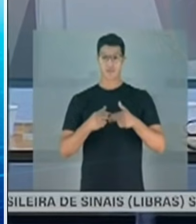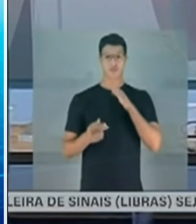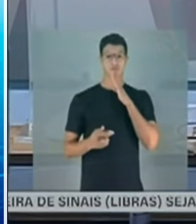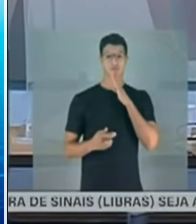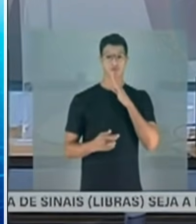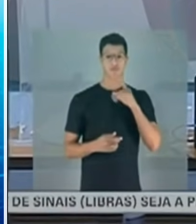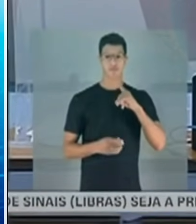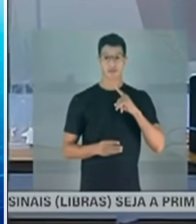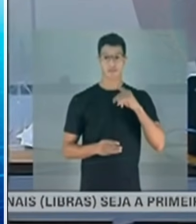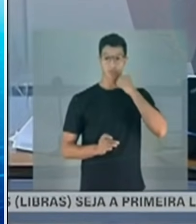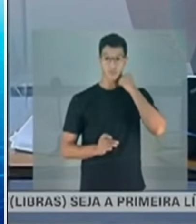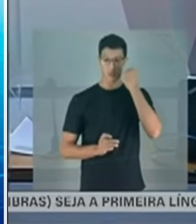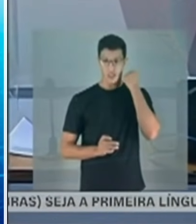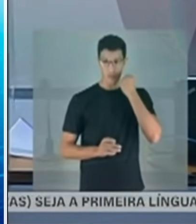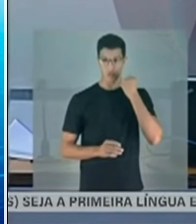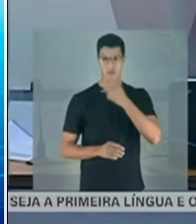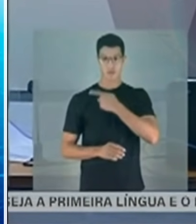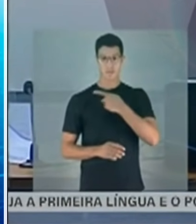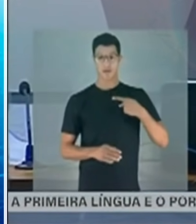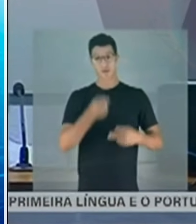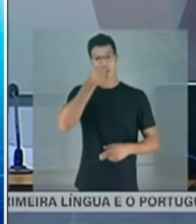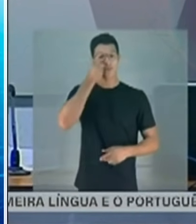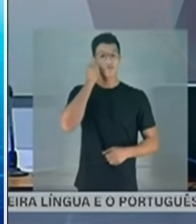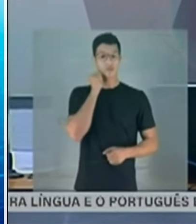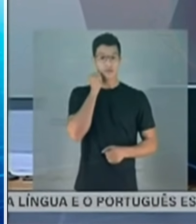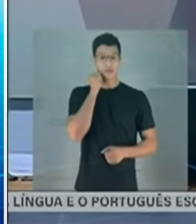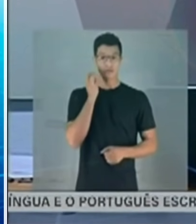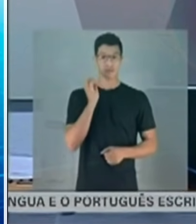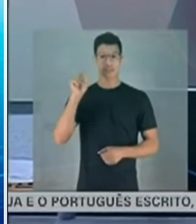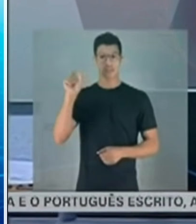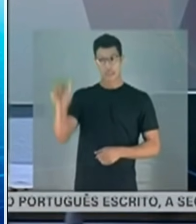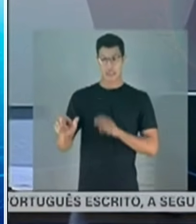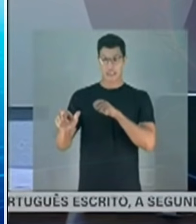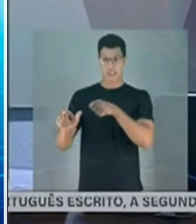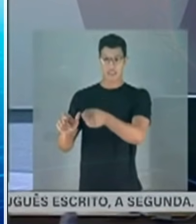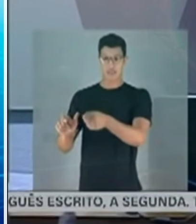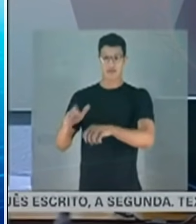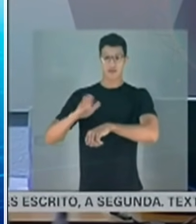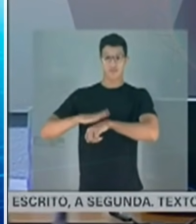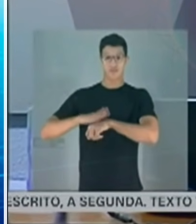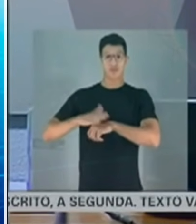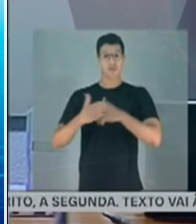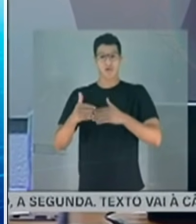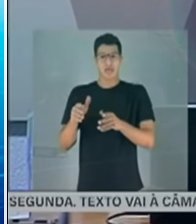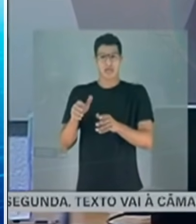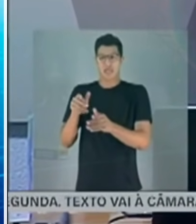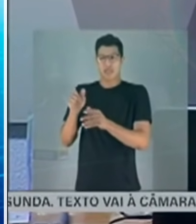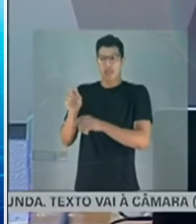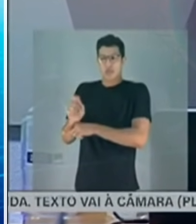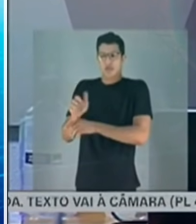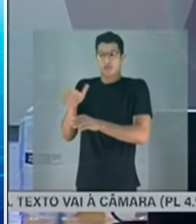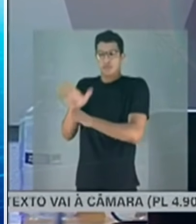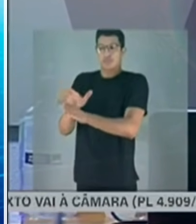que a gente tem do senador, do pastor Silas Malafaia, que ele fizesse qualquer ingerência dentro do governo.